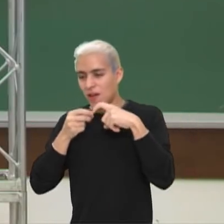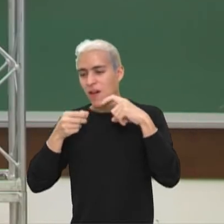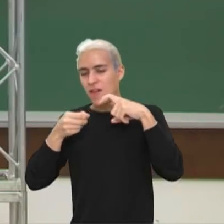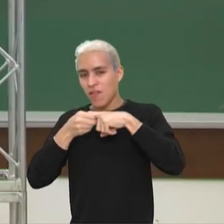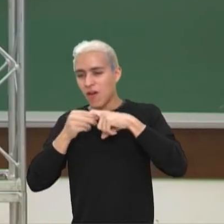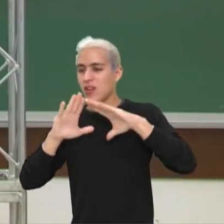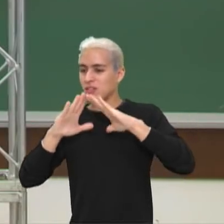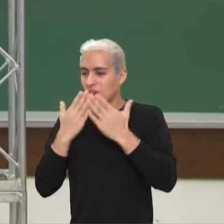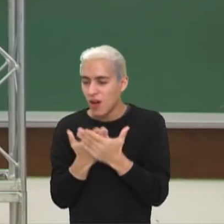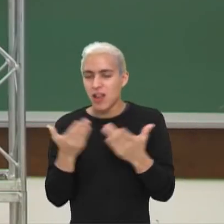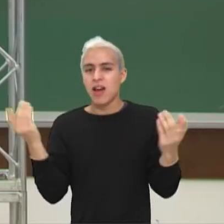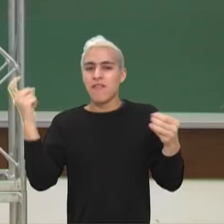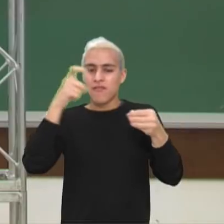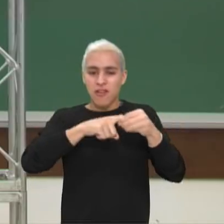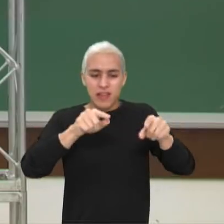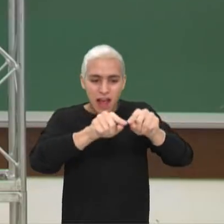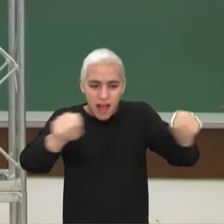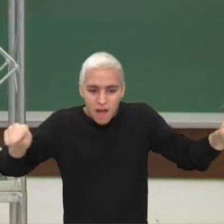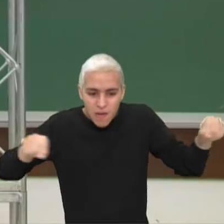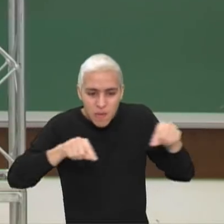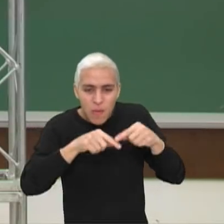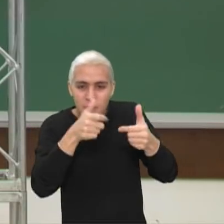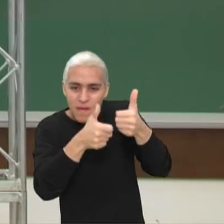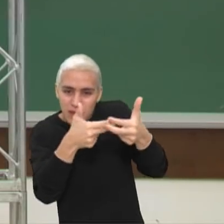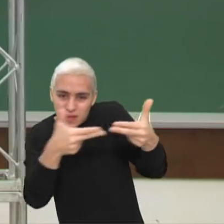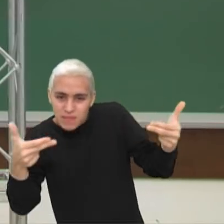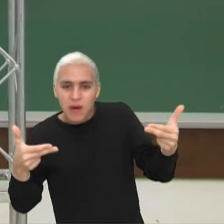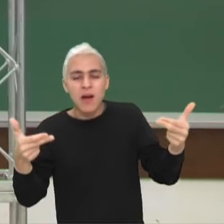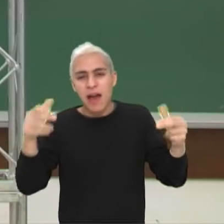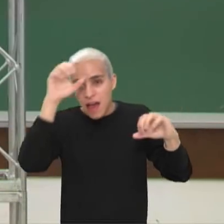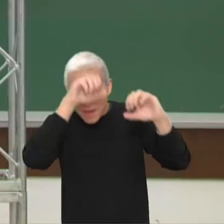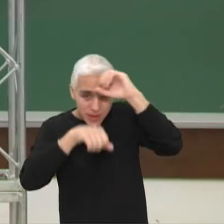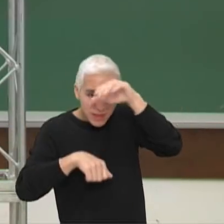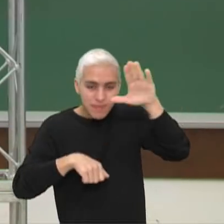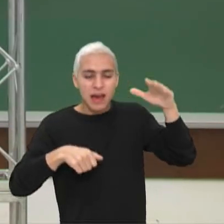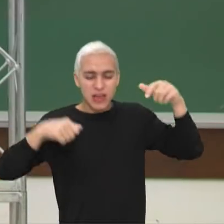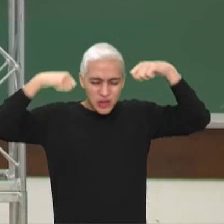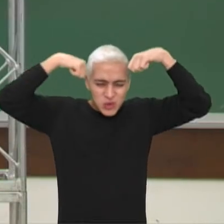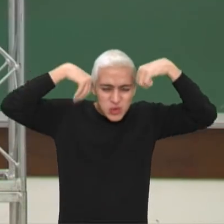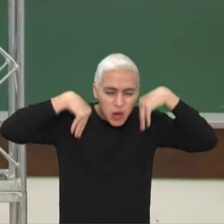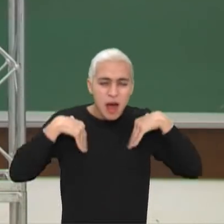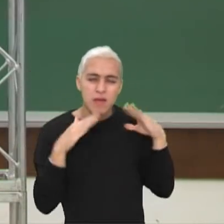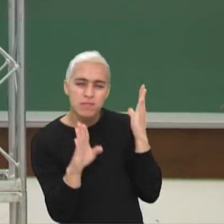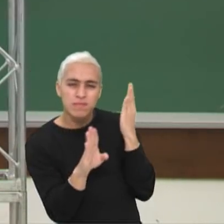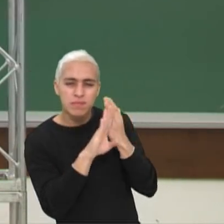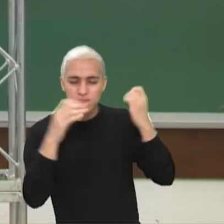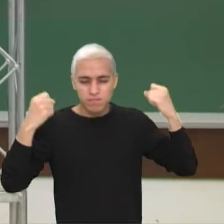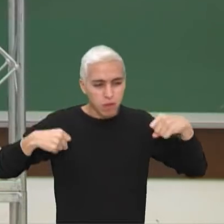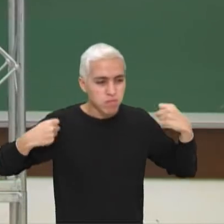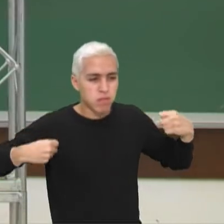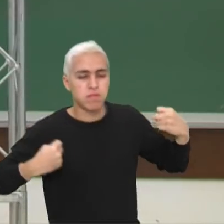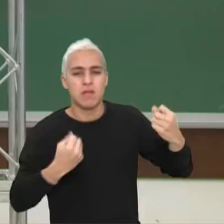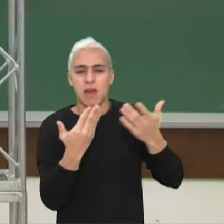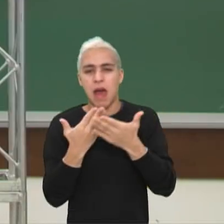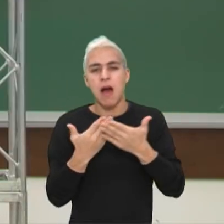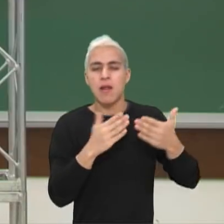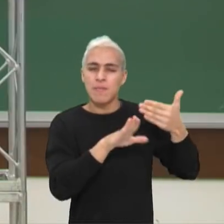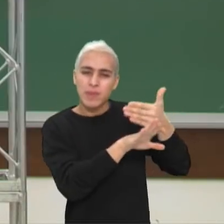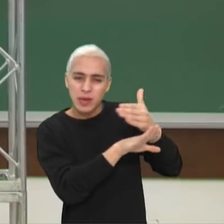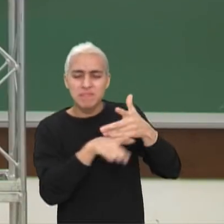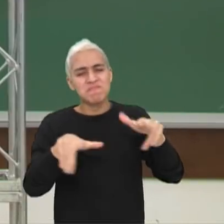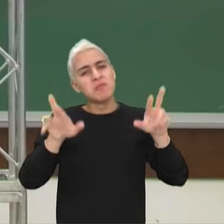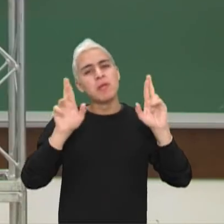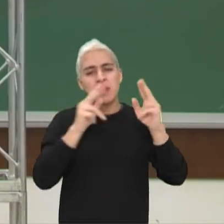Se divertir em nossas aulas, aprender um pouquinho, suar um pouquinho nas aulas práticas. Então, esperamos que esteja tudo em acordo aí na